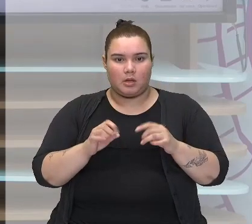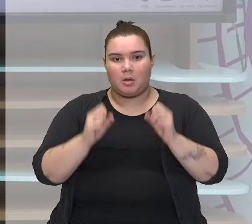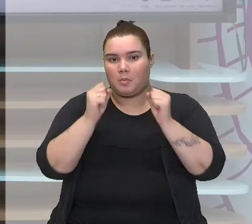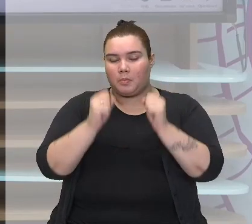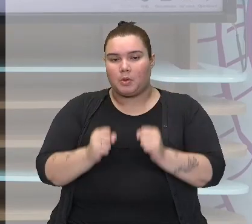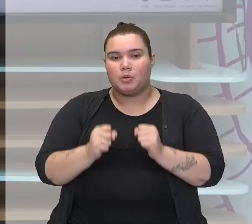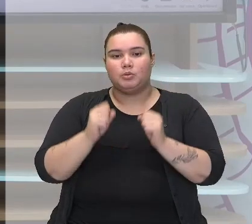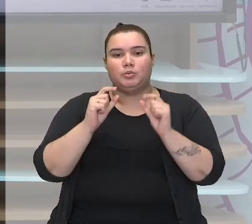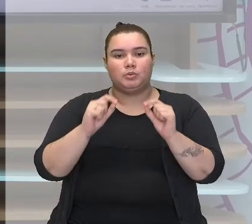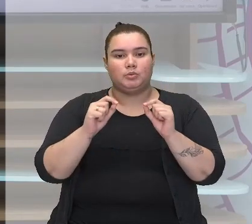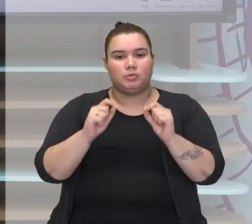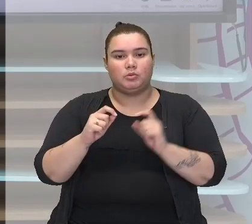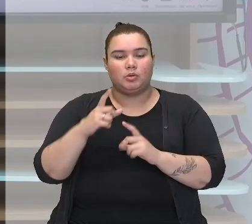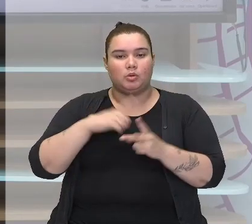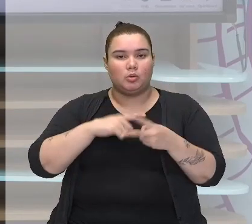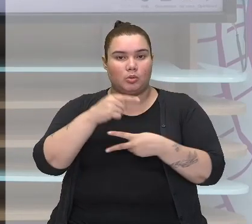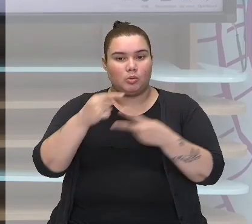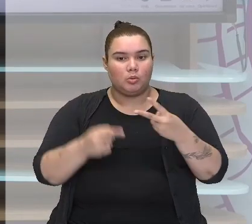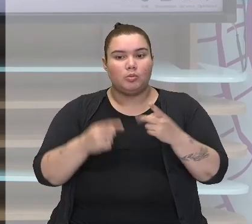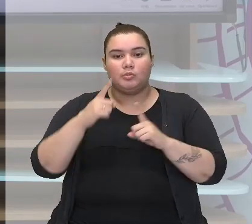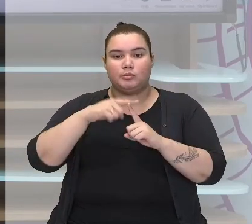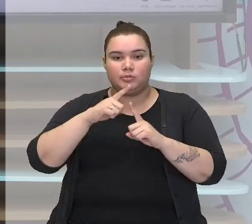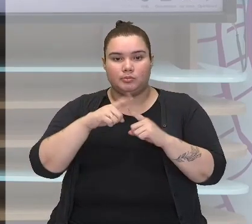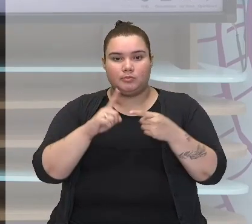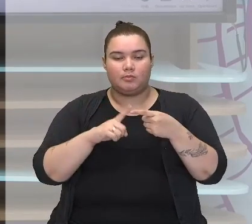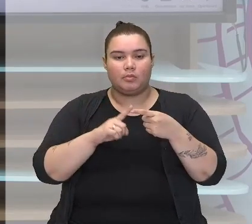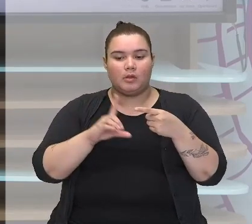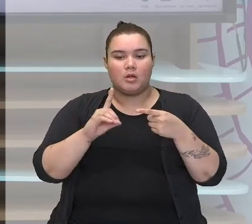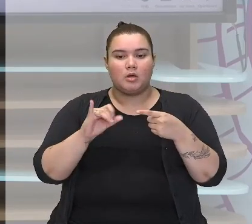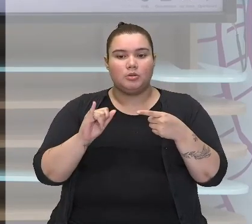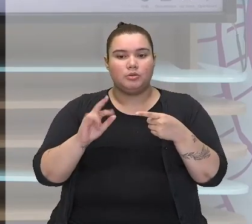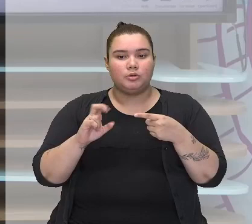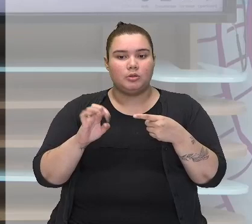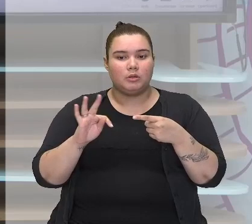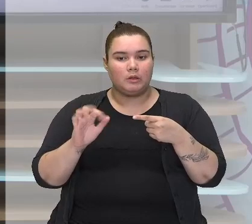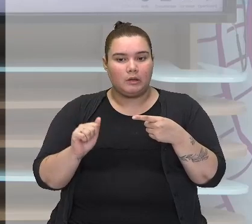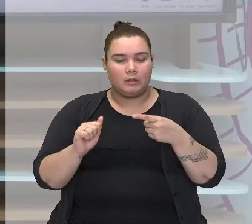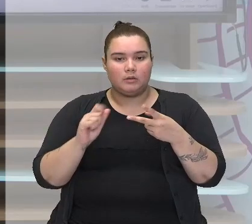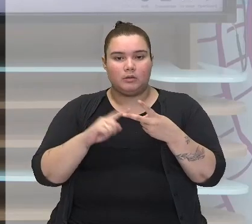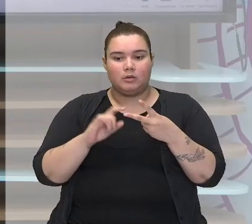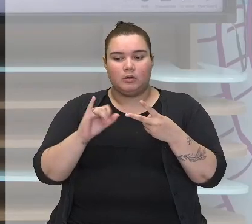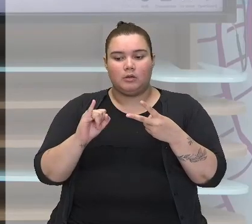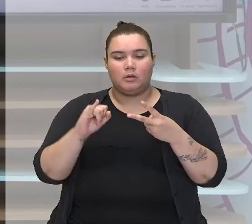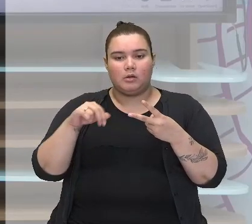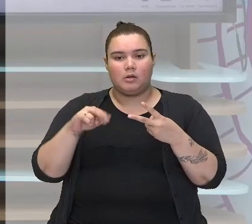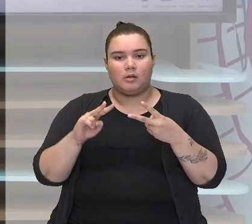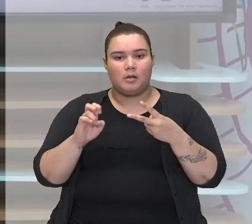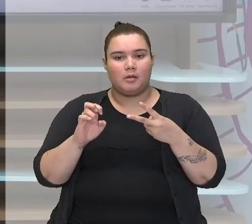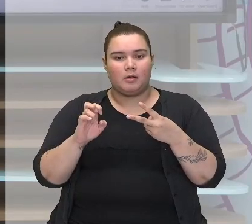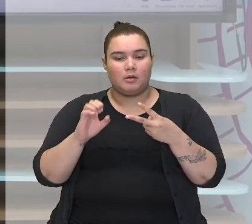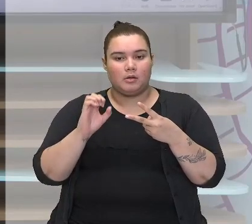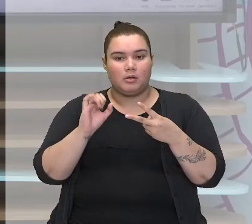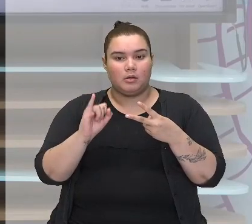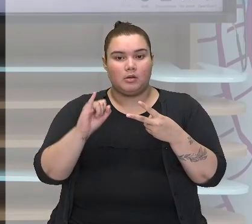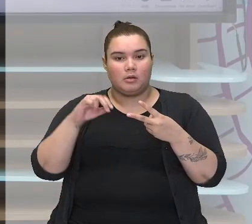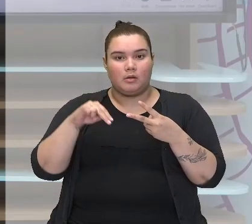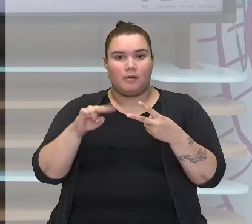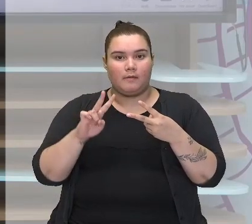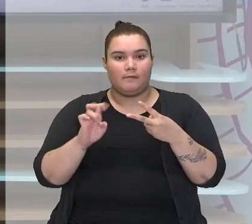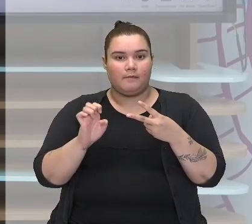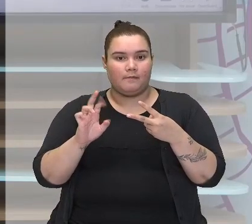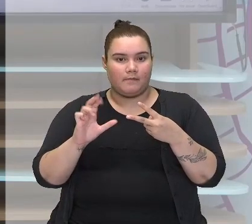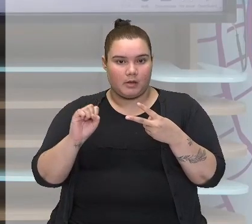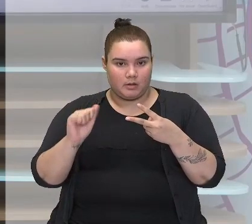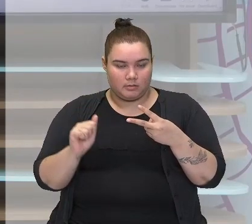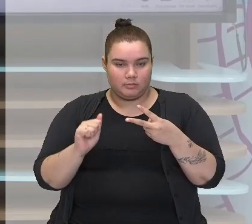ser chamadas de grandezas diretamente proporcionais ou inversamente proporcionais. Mas no